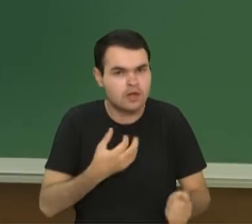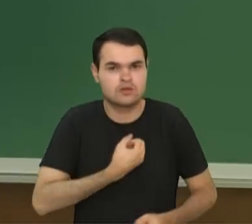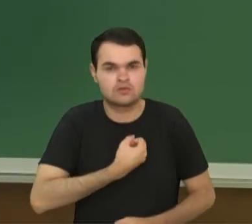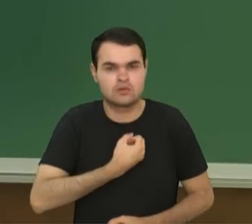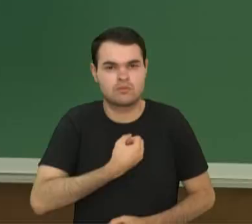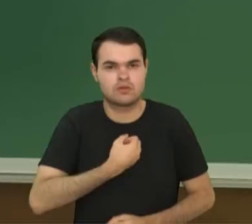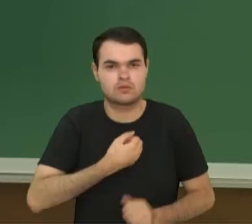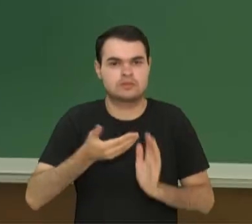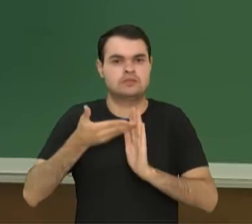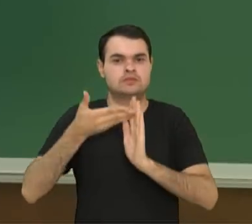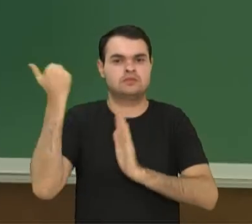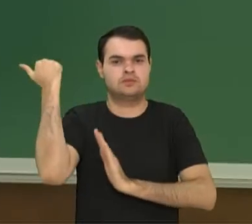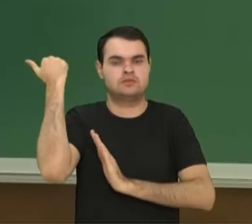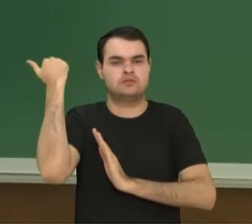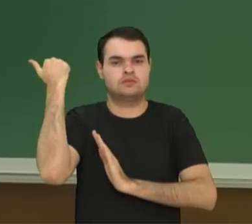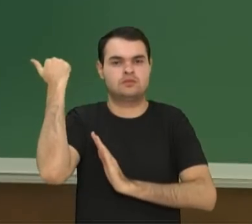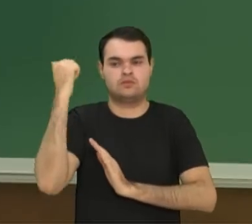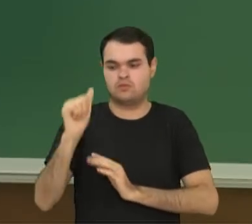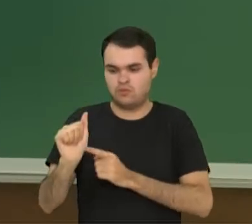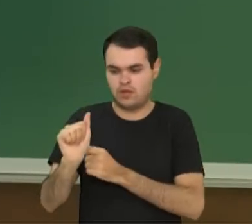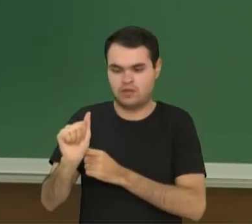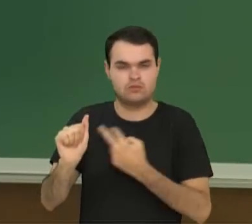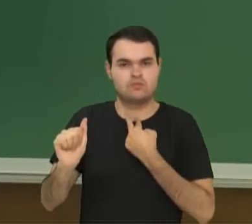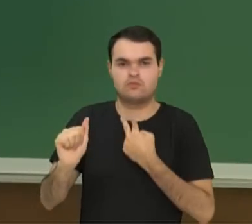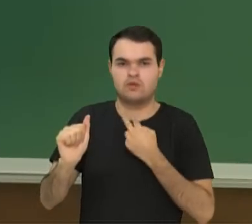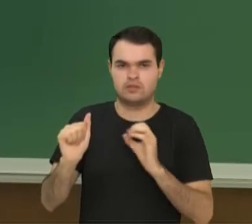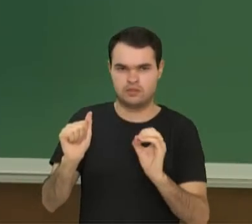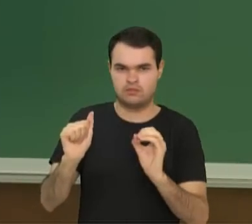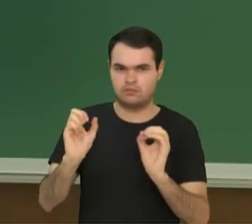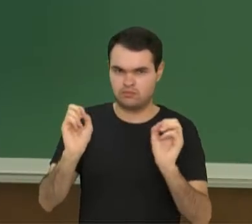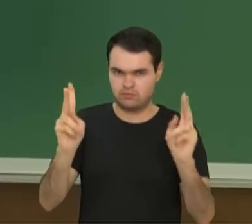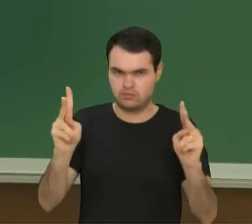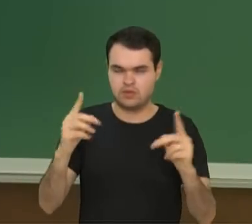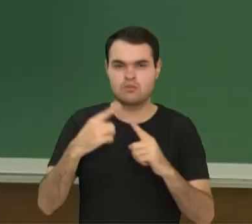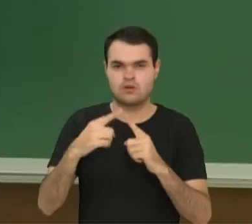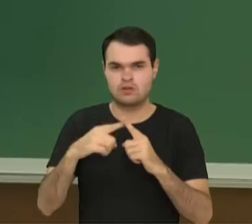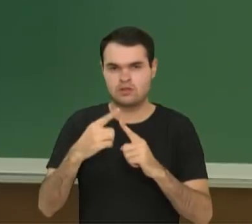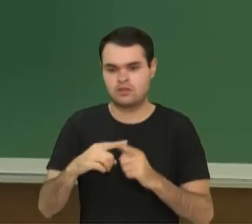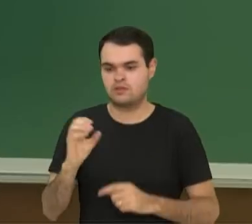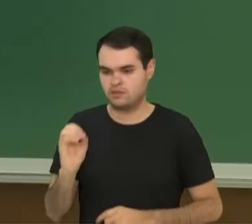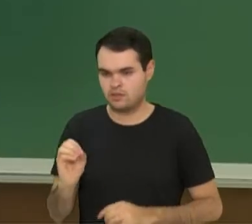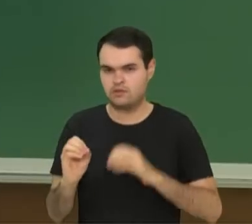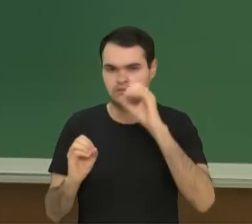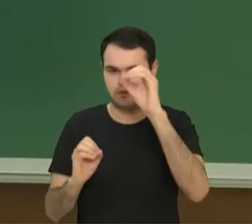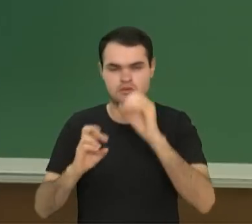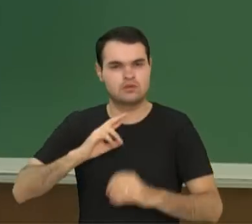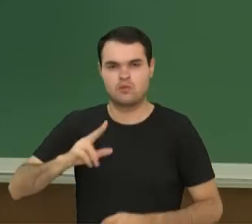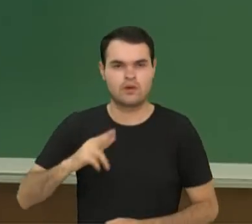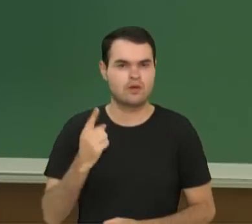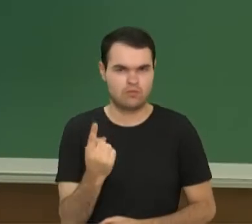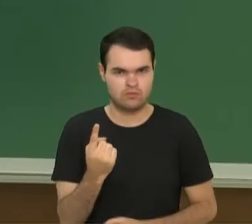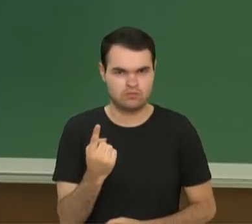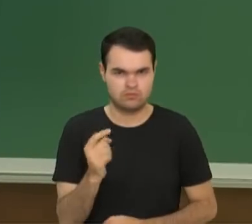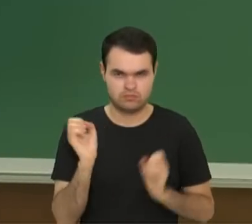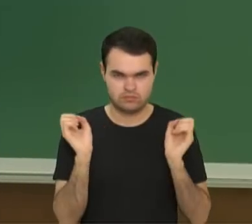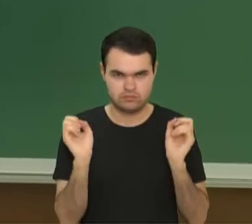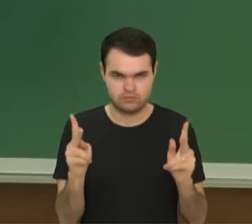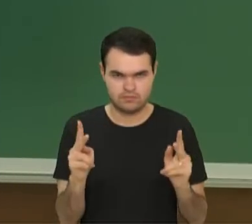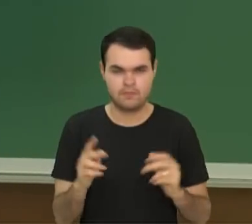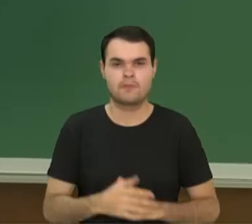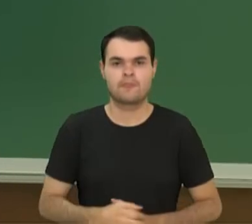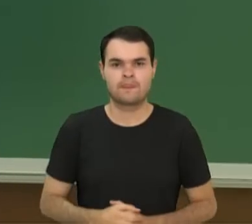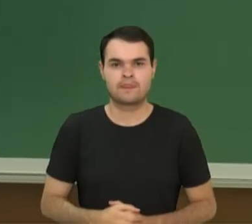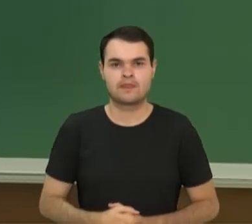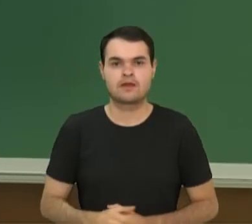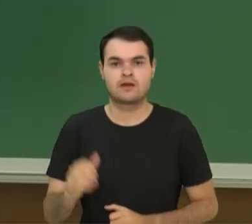tirando, no caso, no A não pode ser 0, tá bom? Que 0 elevado a 0 não é 1. Só para curiosidade de vocês,